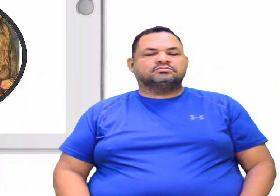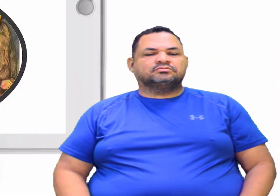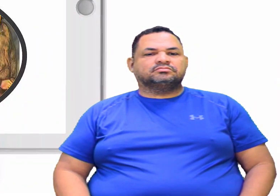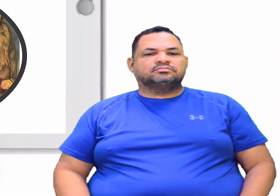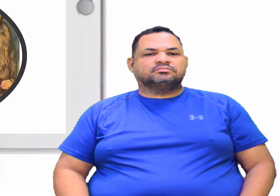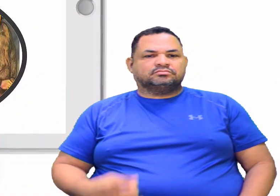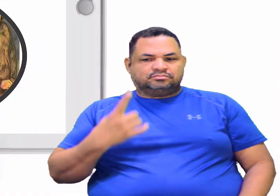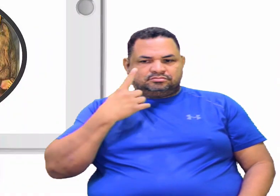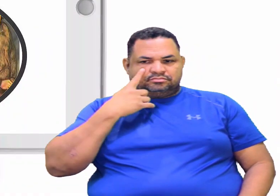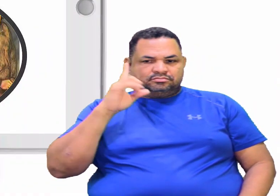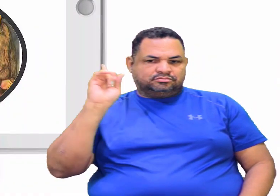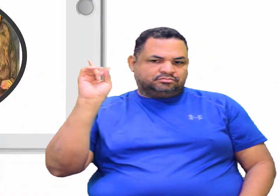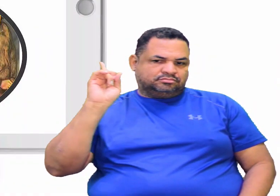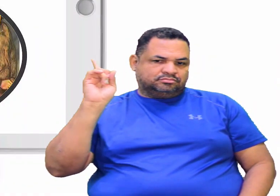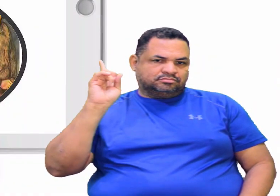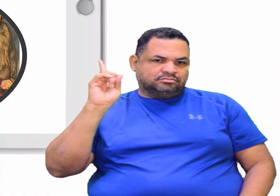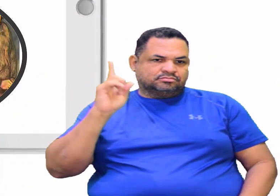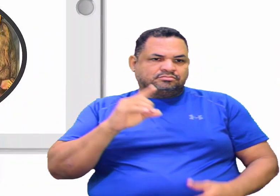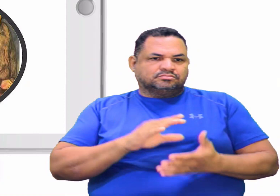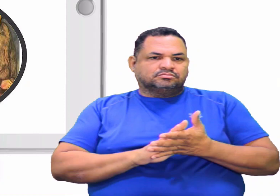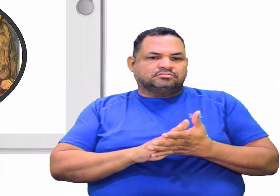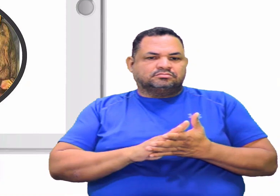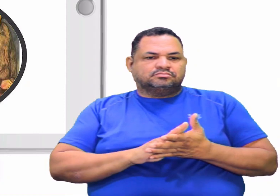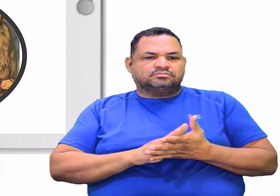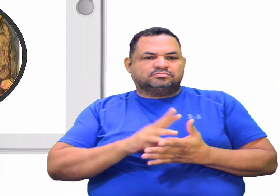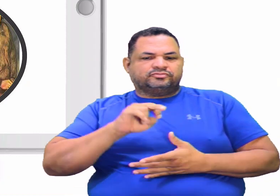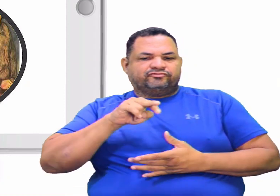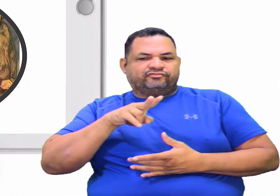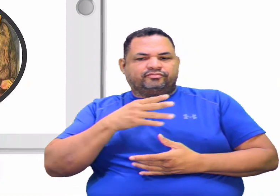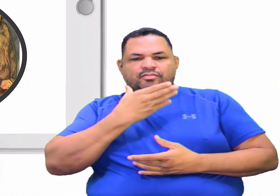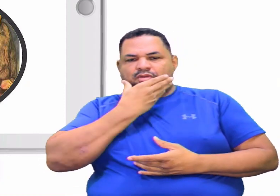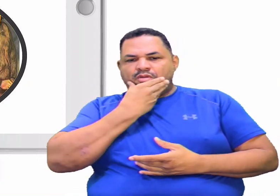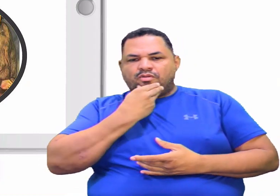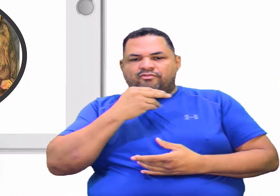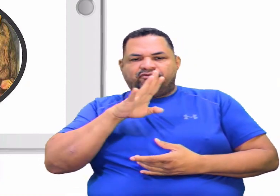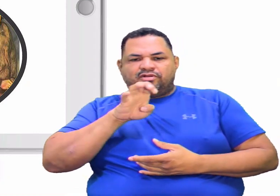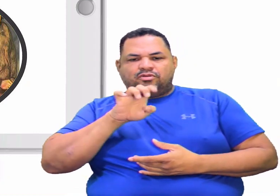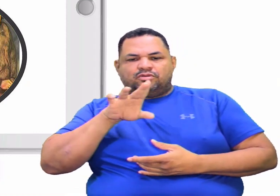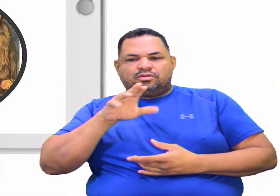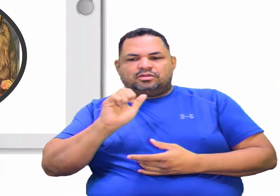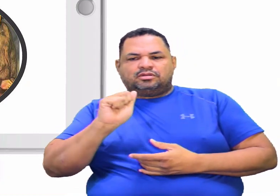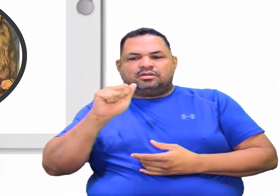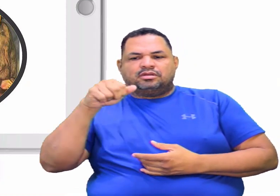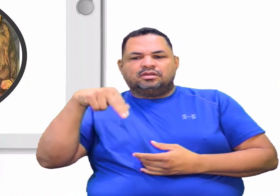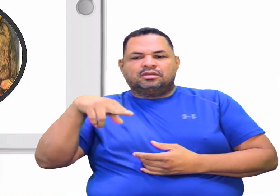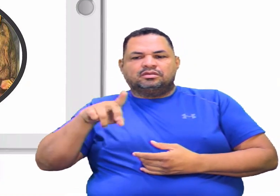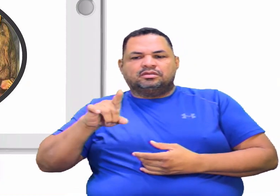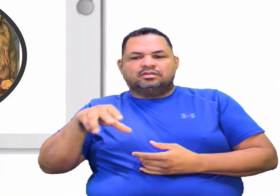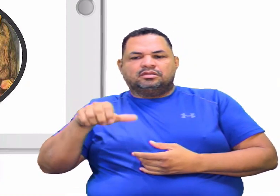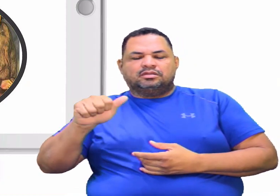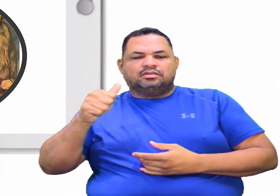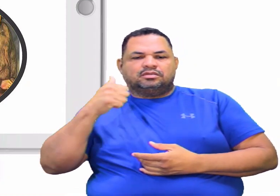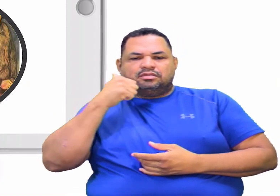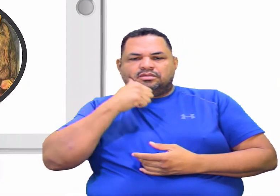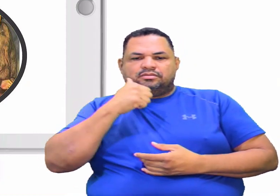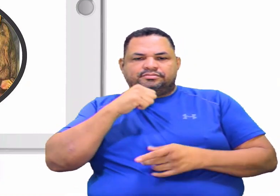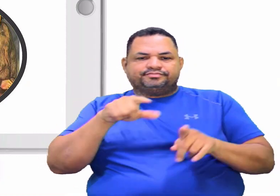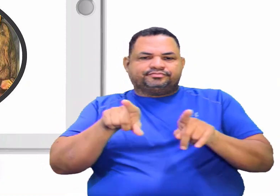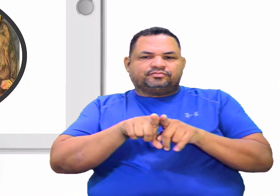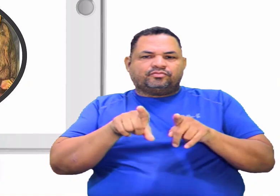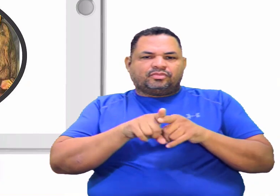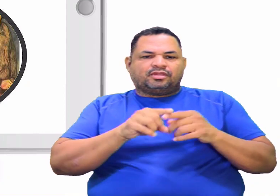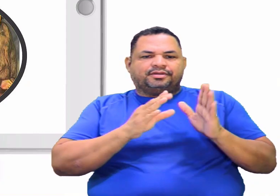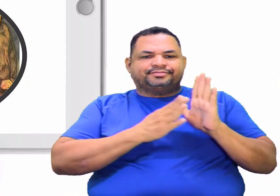Tá vendo aí, ó? Van Gogh, Anitta e o cartaz da Semana de Arte Moderna, de